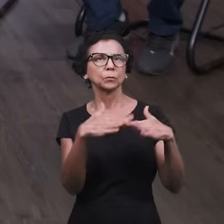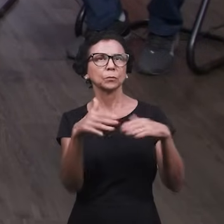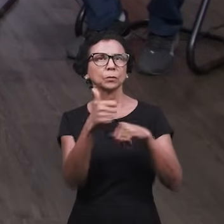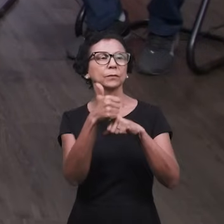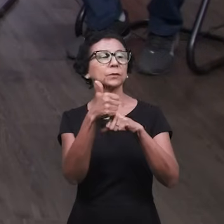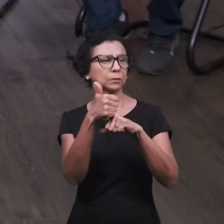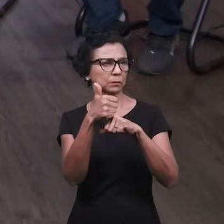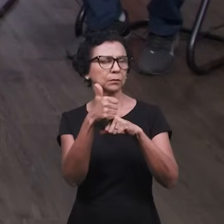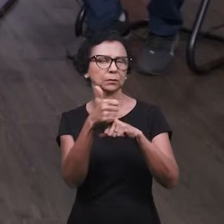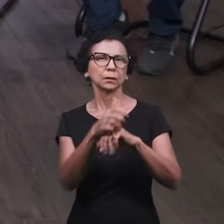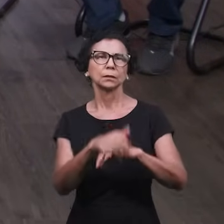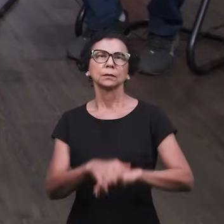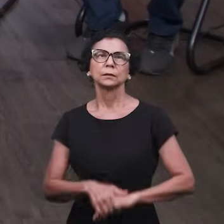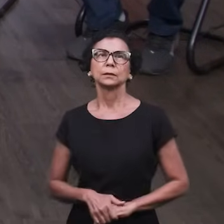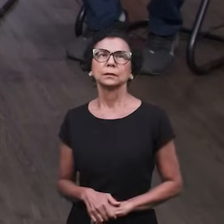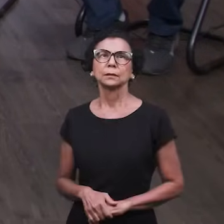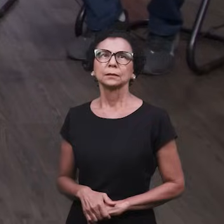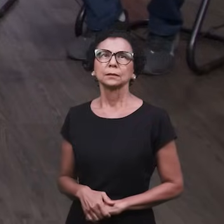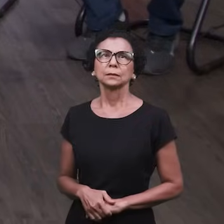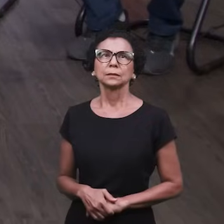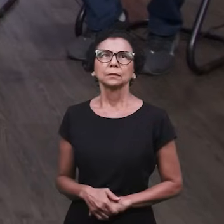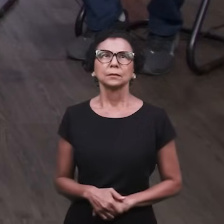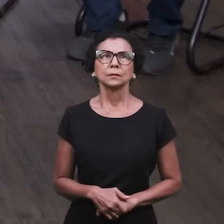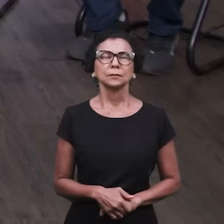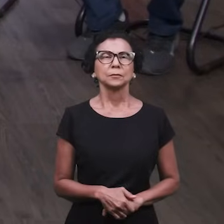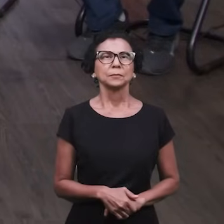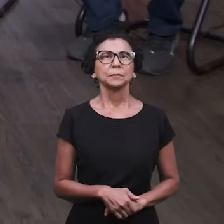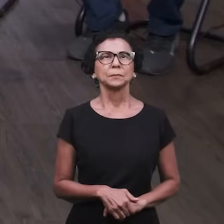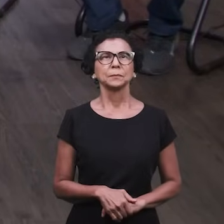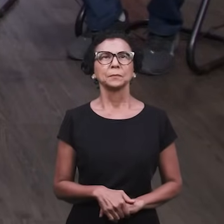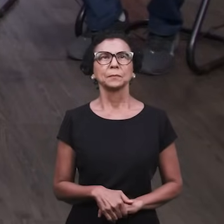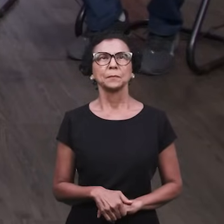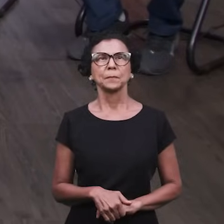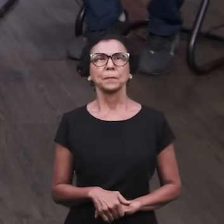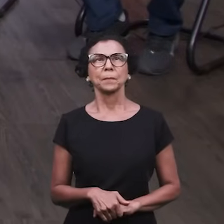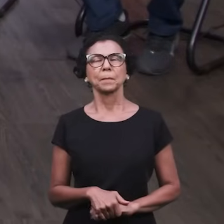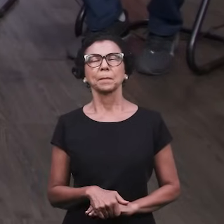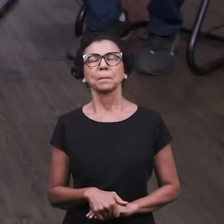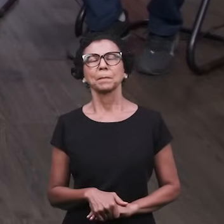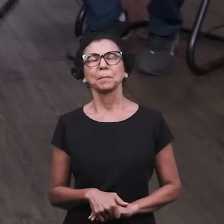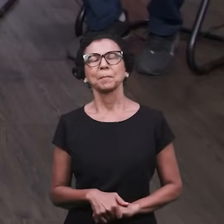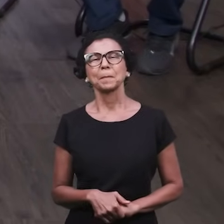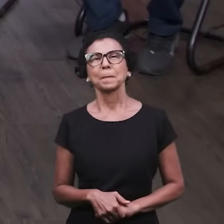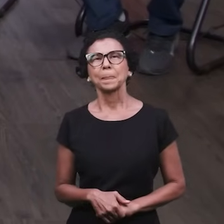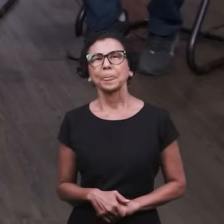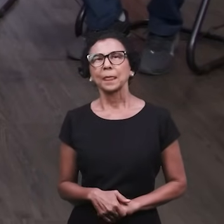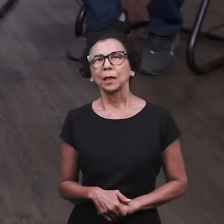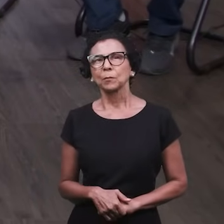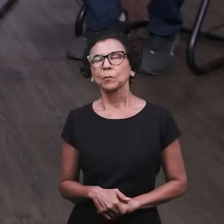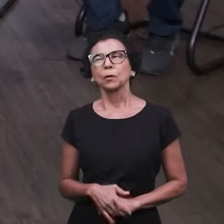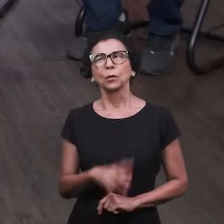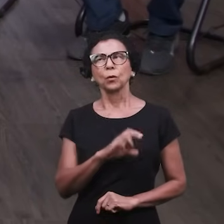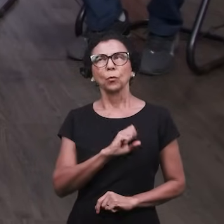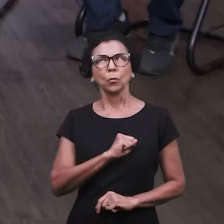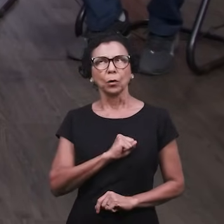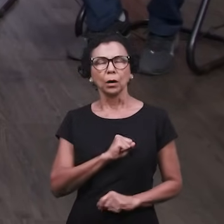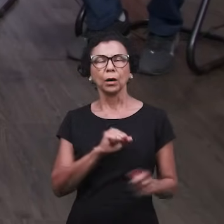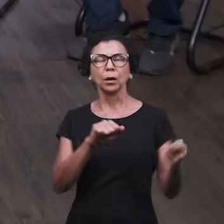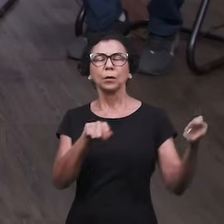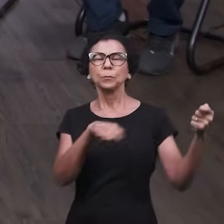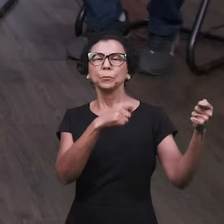profissionais? Sim, é até curioso que eu nunca tive a intenção, sempre amei o violino e sabia que eu ia me dedicar ao violino pelo resto da minha